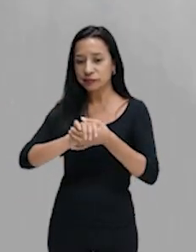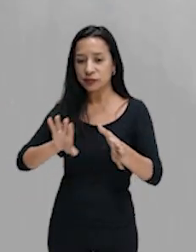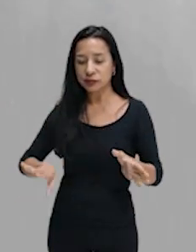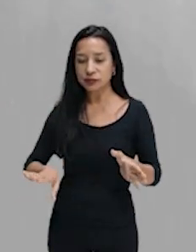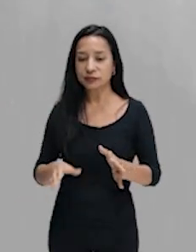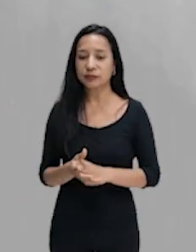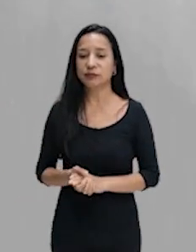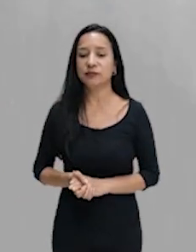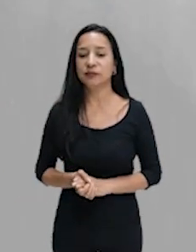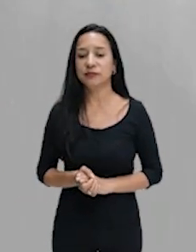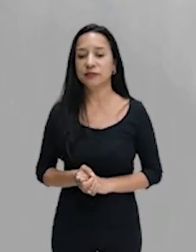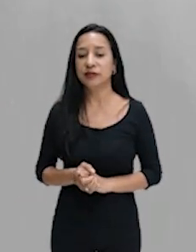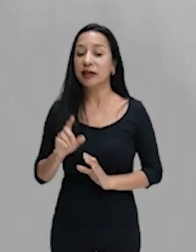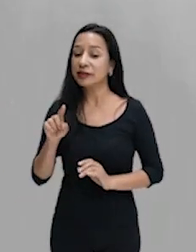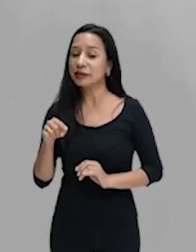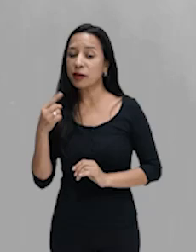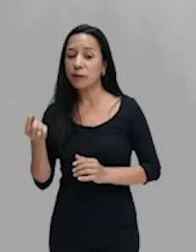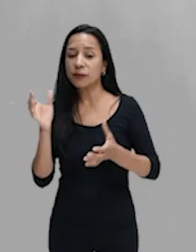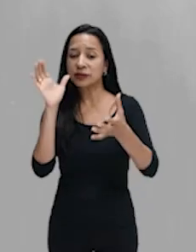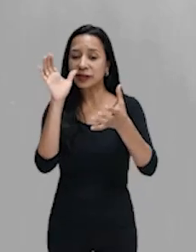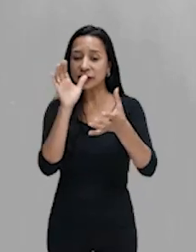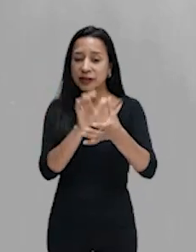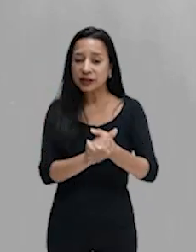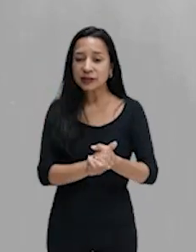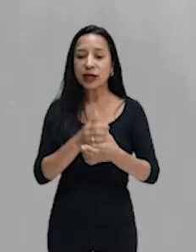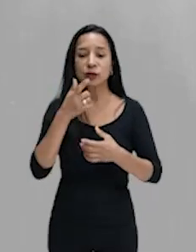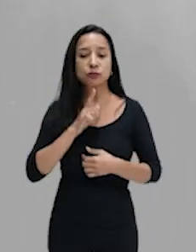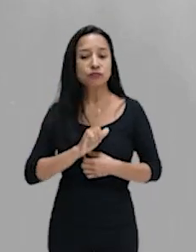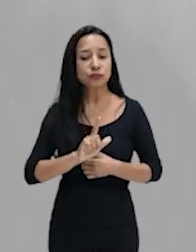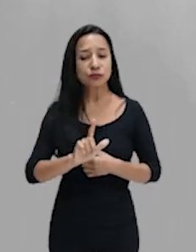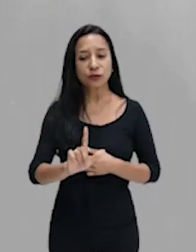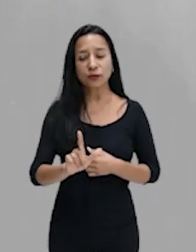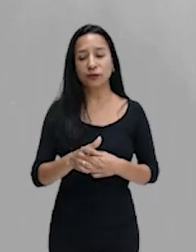vida a dois, ficando juntos até a morte dela.